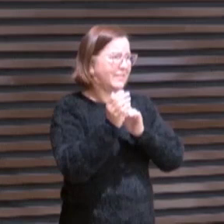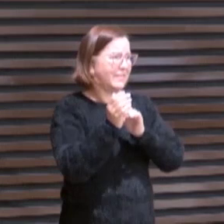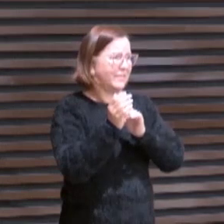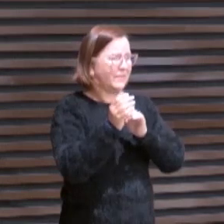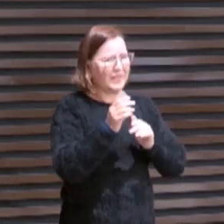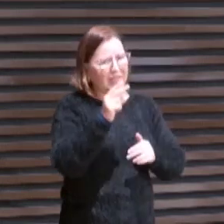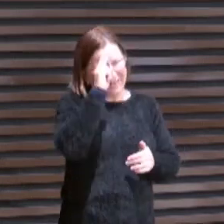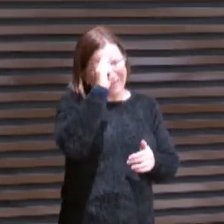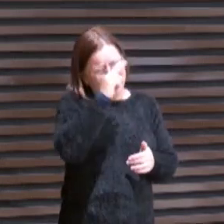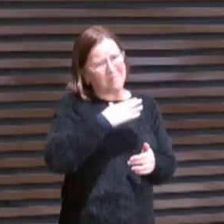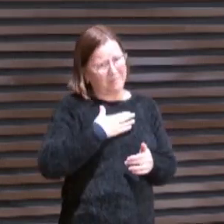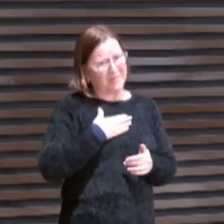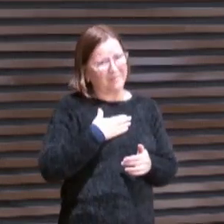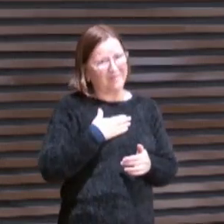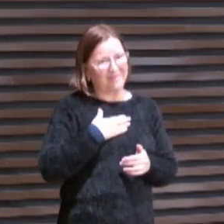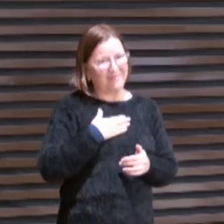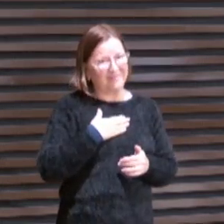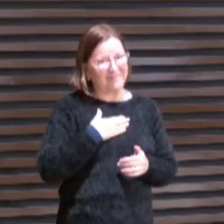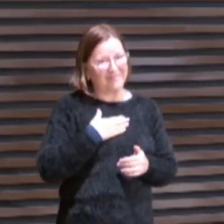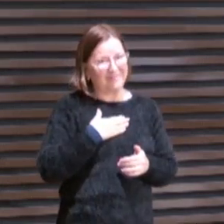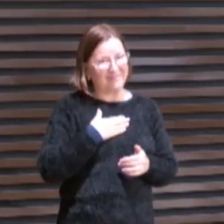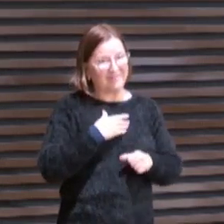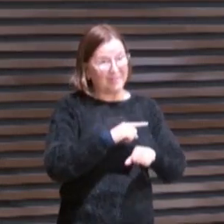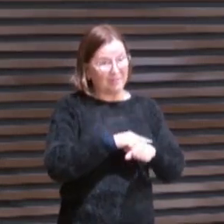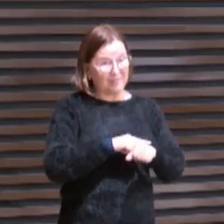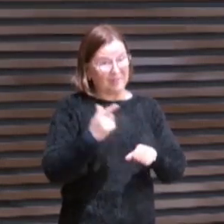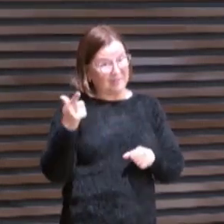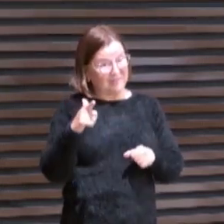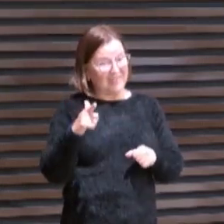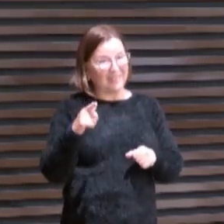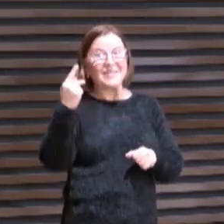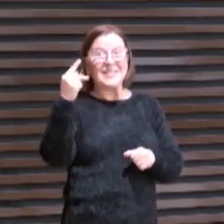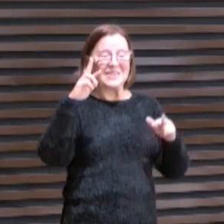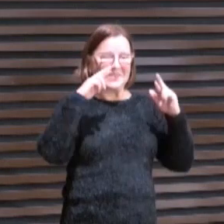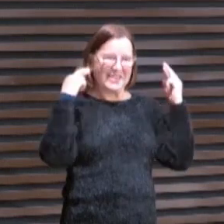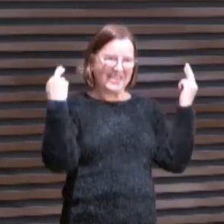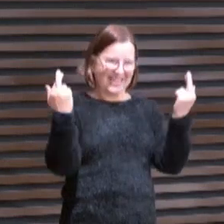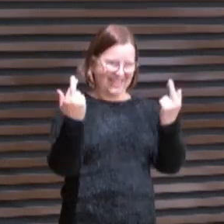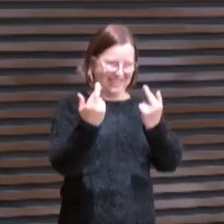me esqueça quando tu vieres no teu reino.